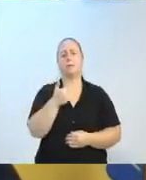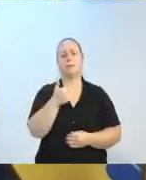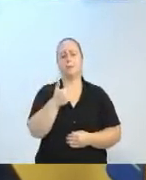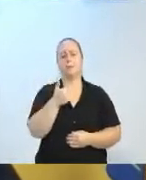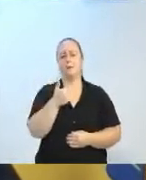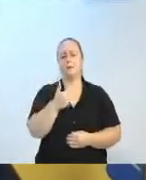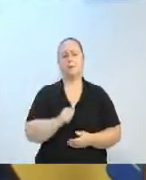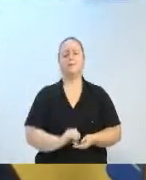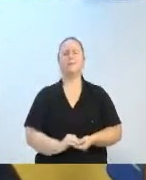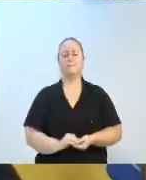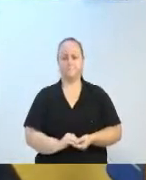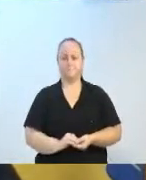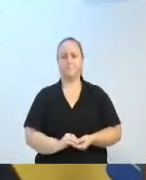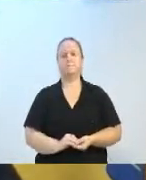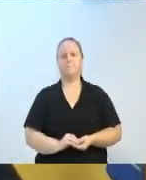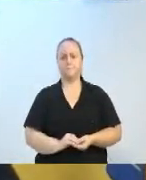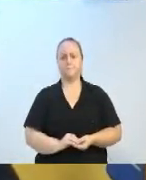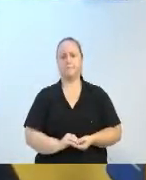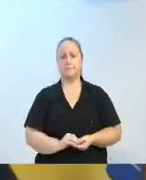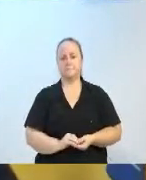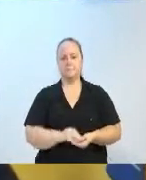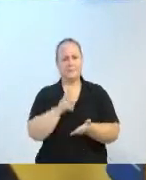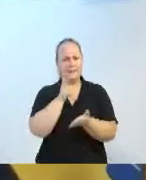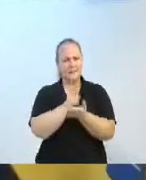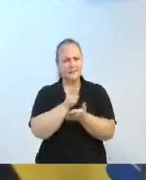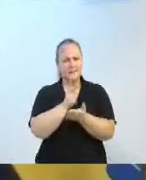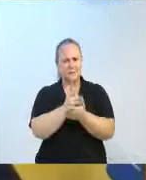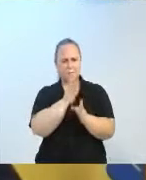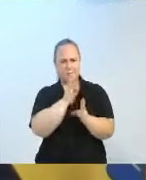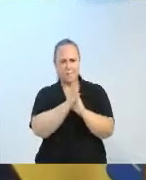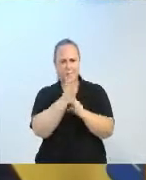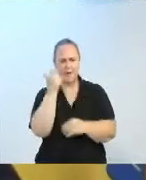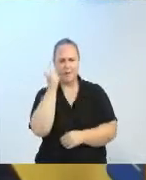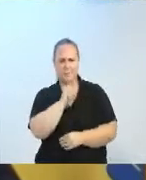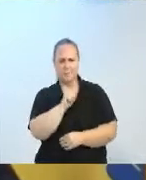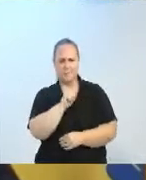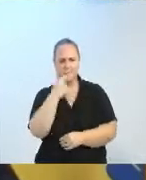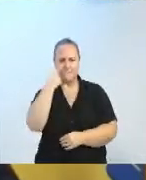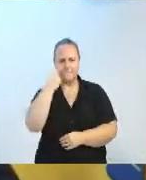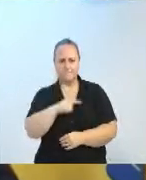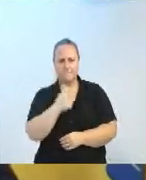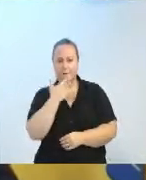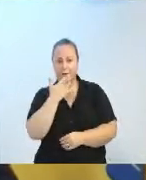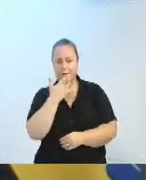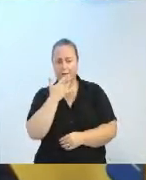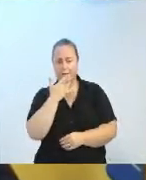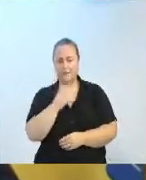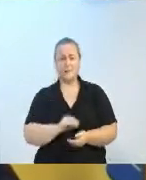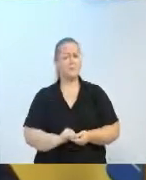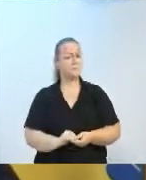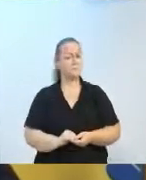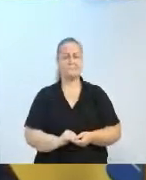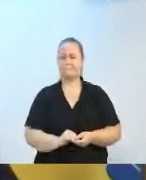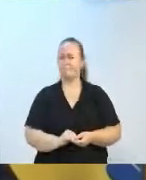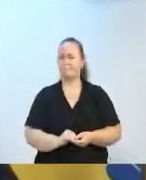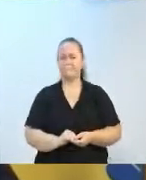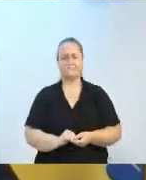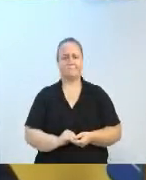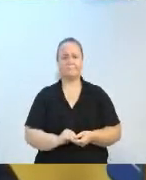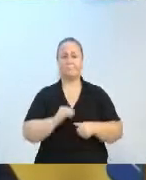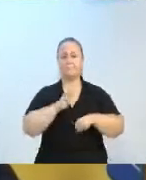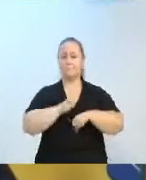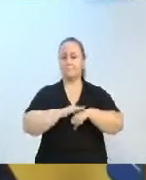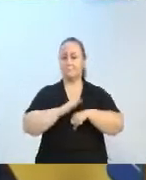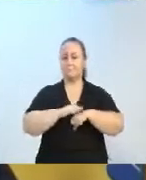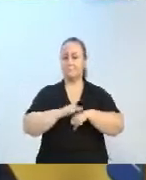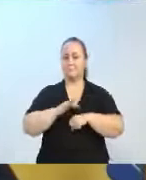Queria dizer o seguinte, nem sempre a gente consegue identificar com facilidade, mas a doença de Fabry é uma doença silenciosa, é uma